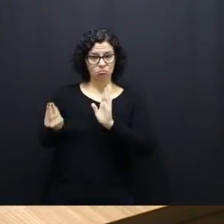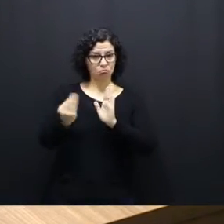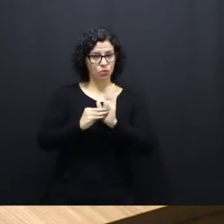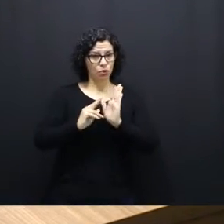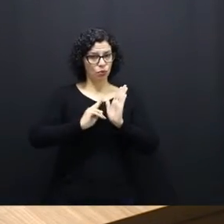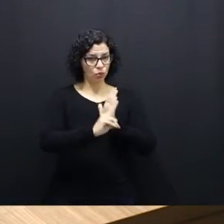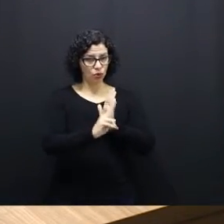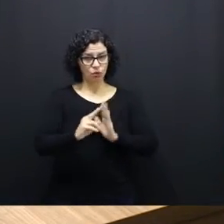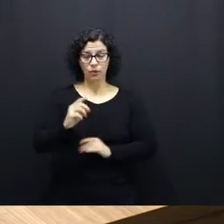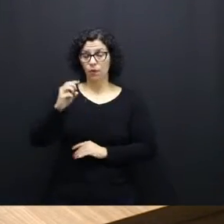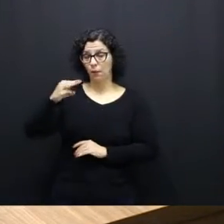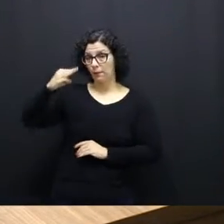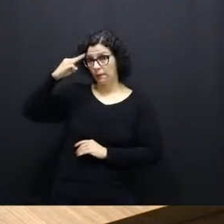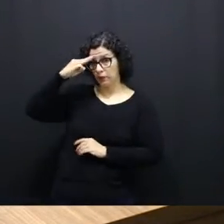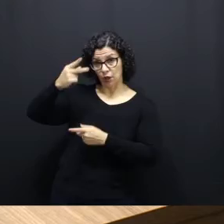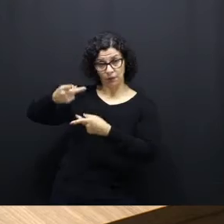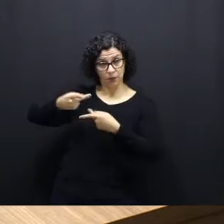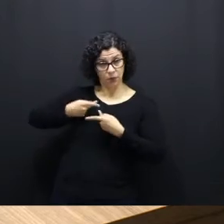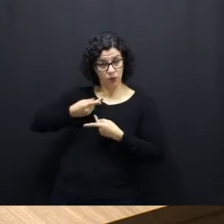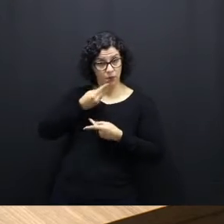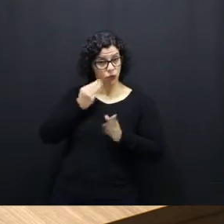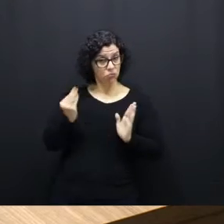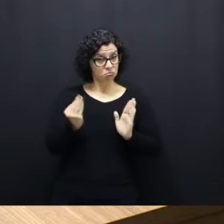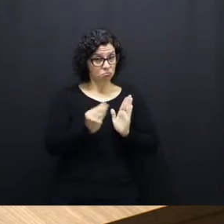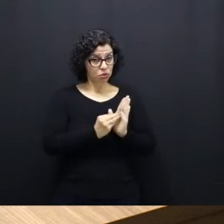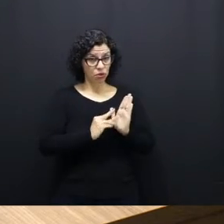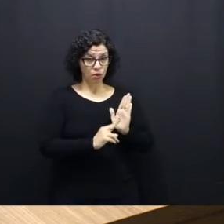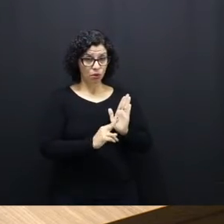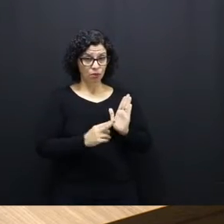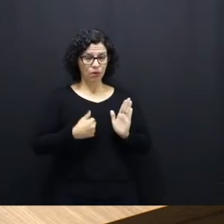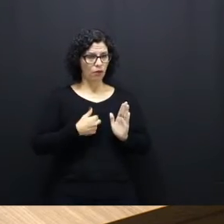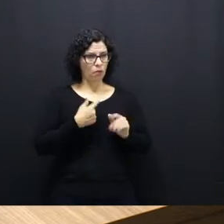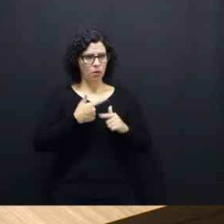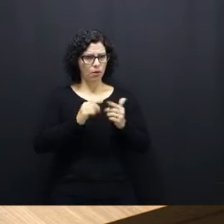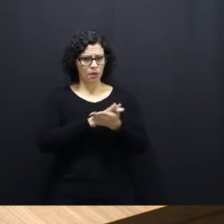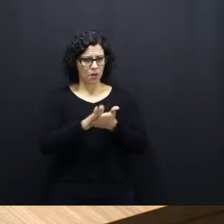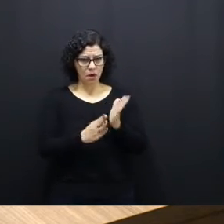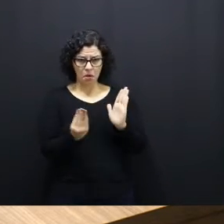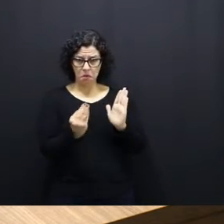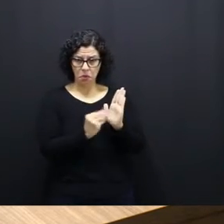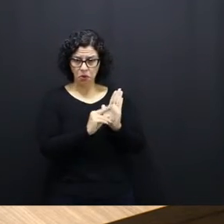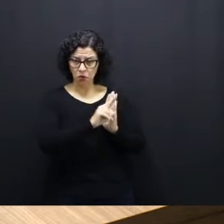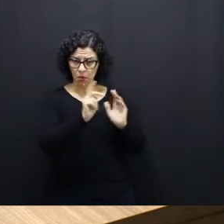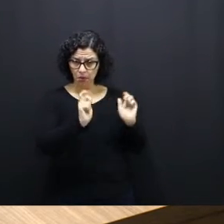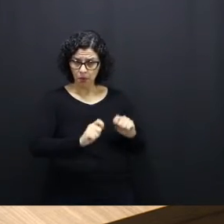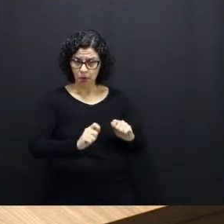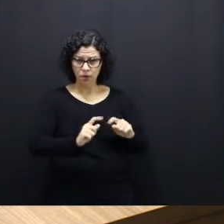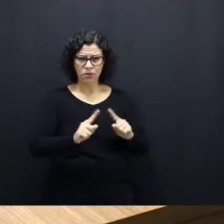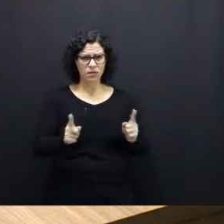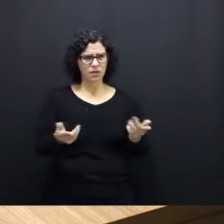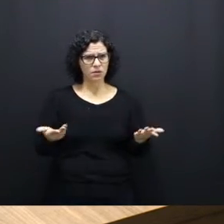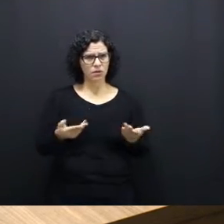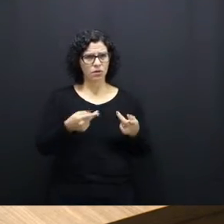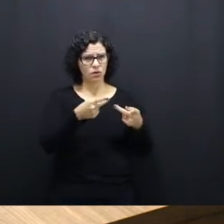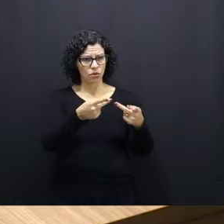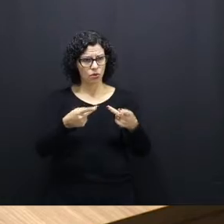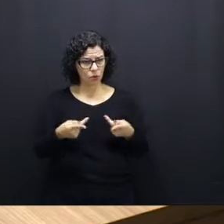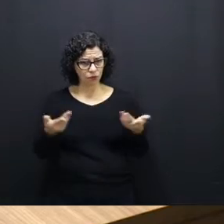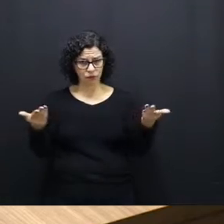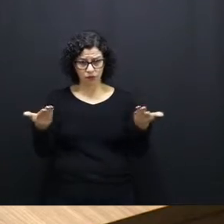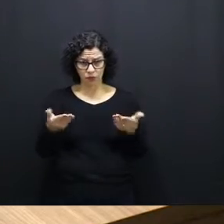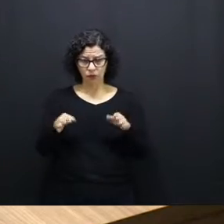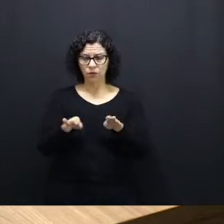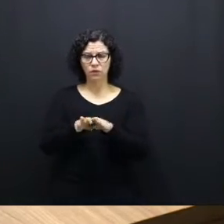dele vereador delegado Michel também então eu não vejo problema algum em fazer isso e quero convidar então